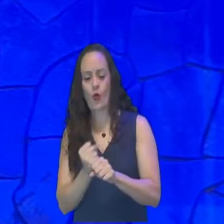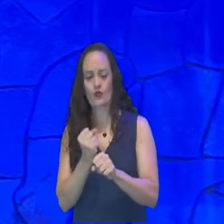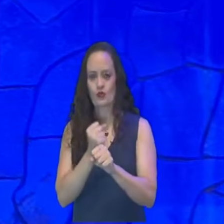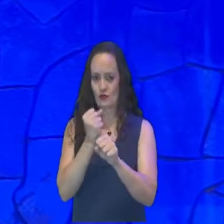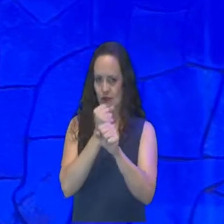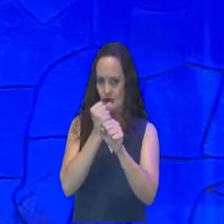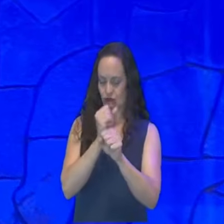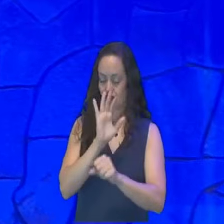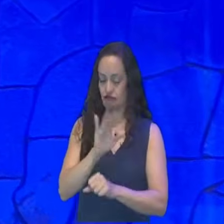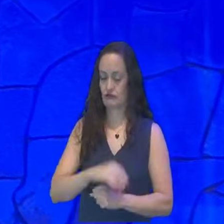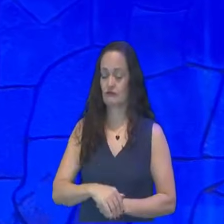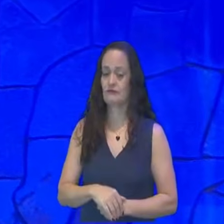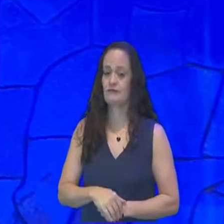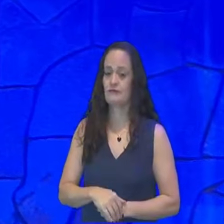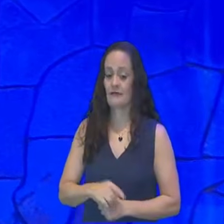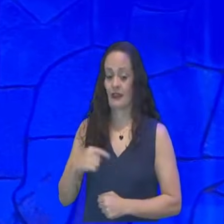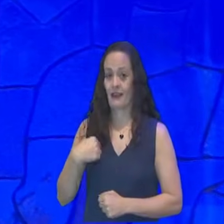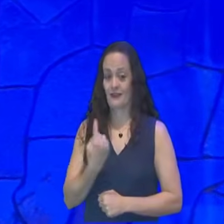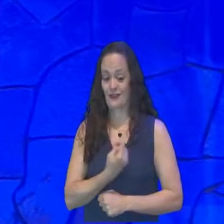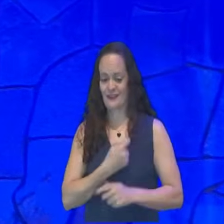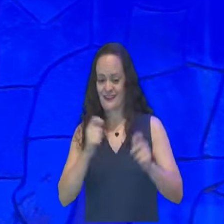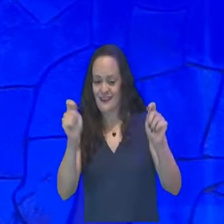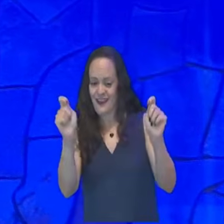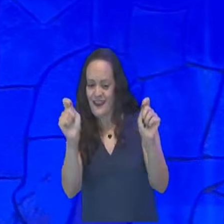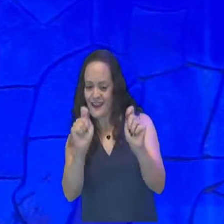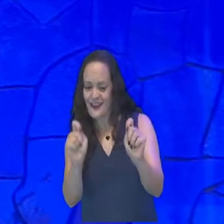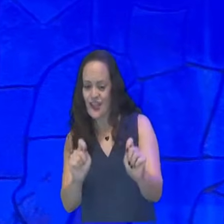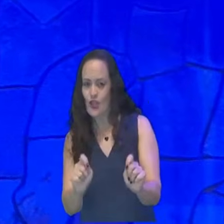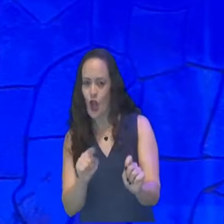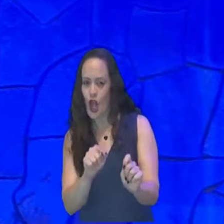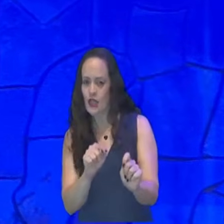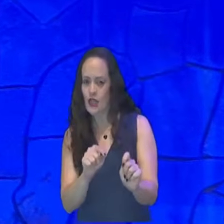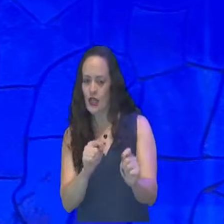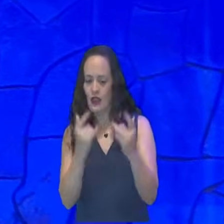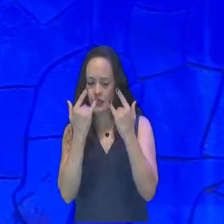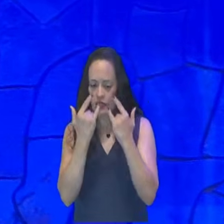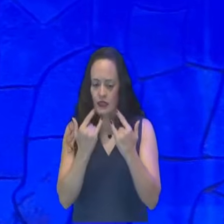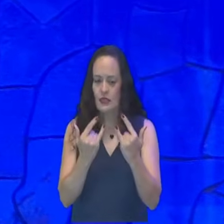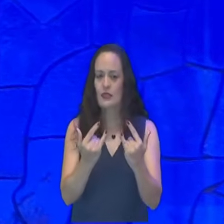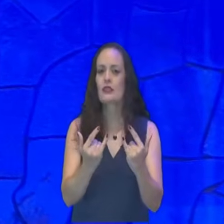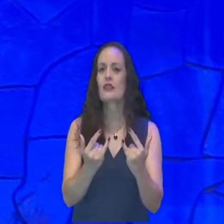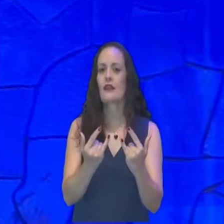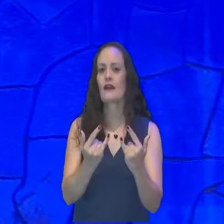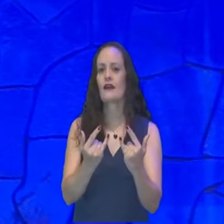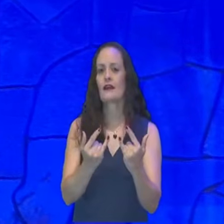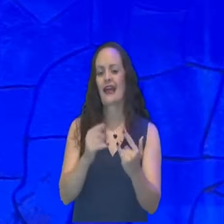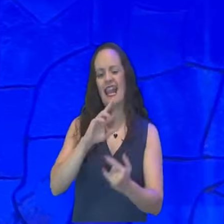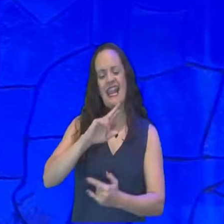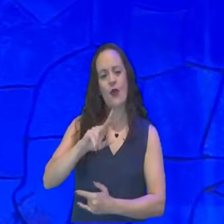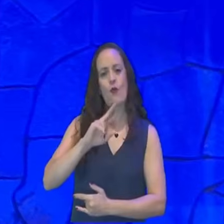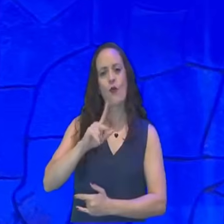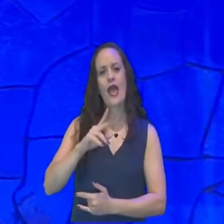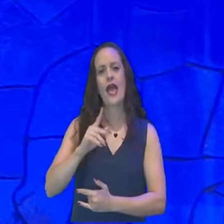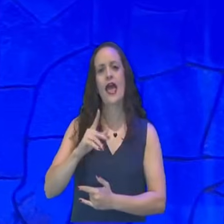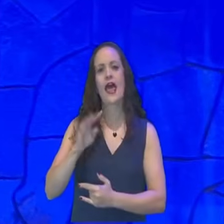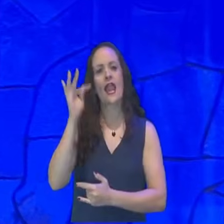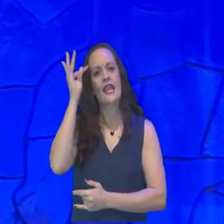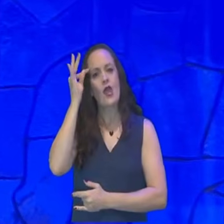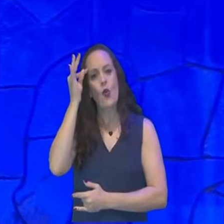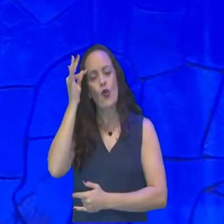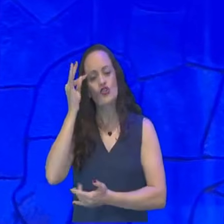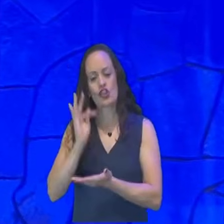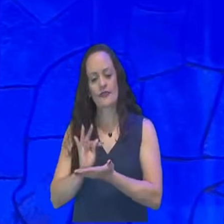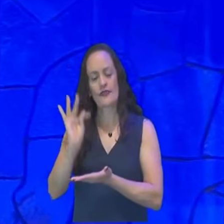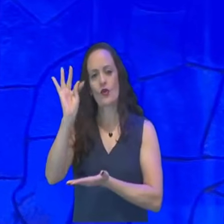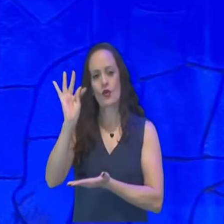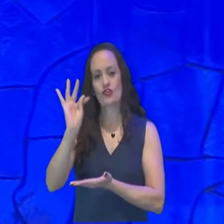seguinte: as nossas idolatrias não são teológicas. Nossos